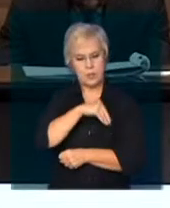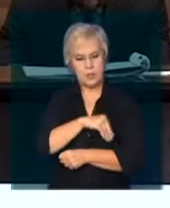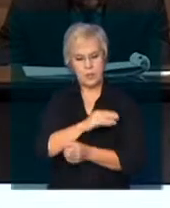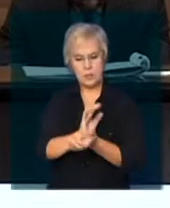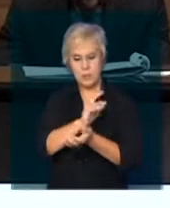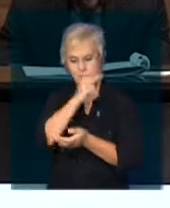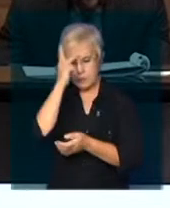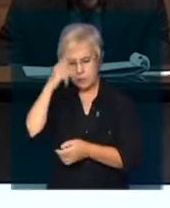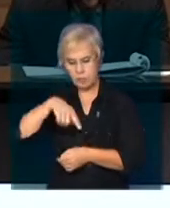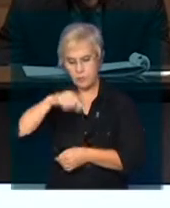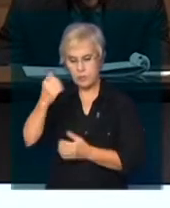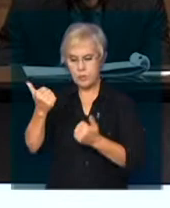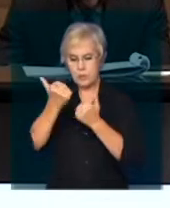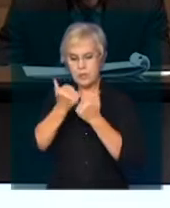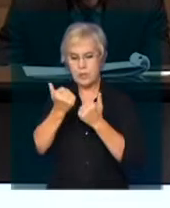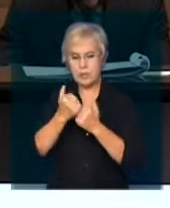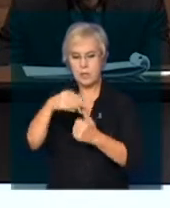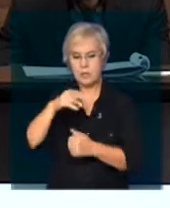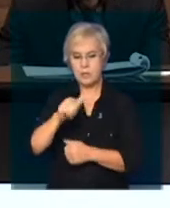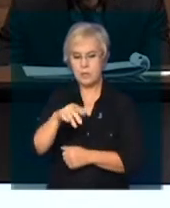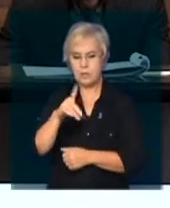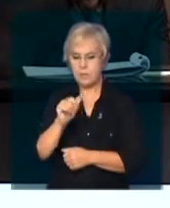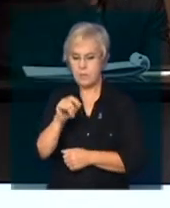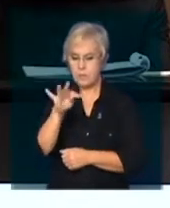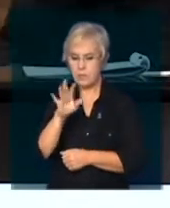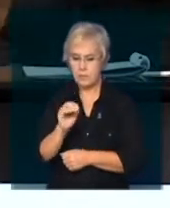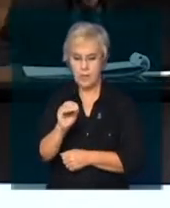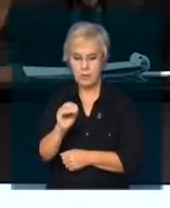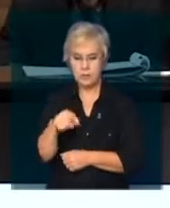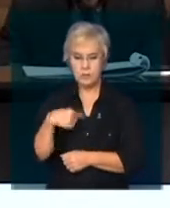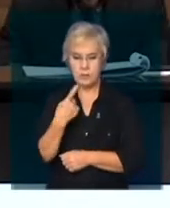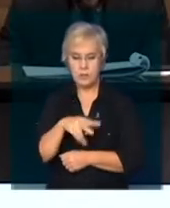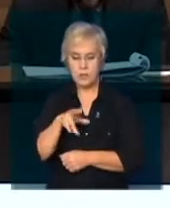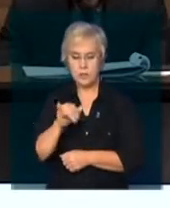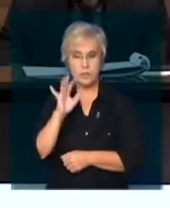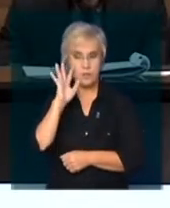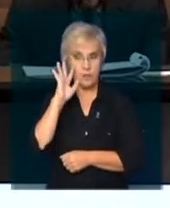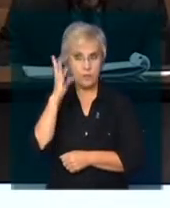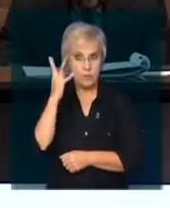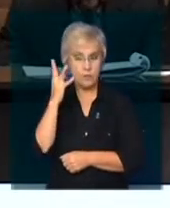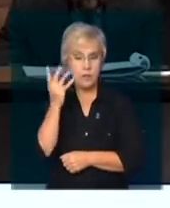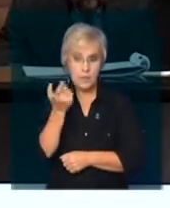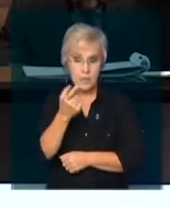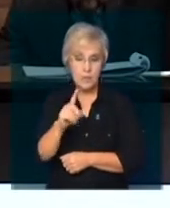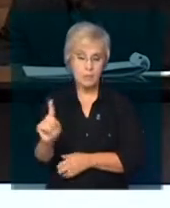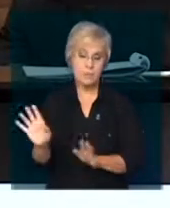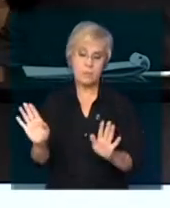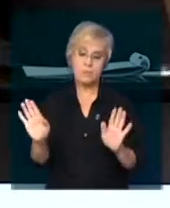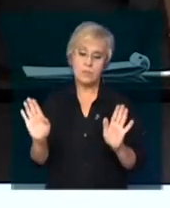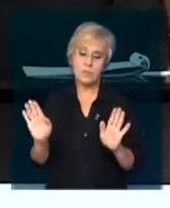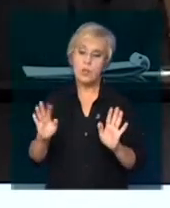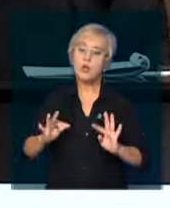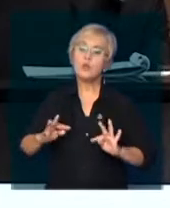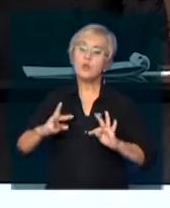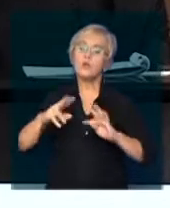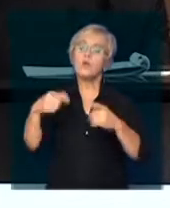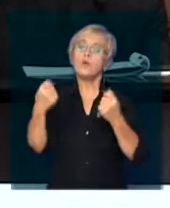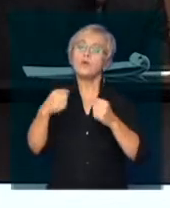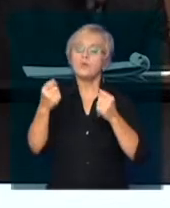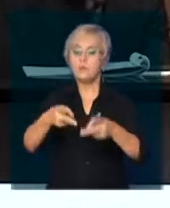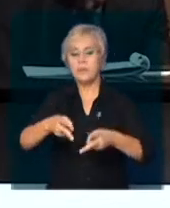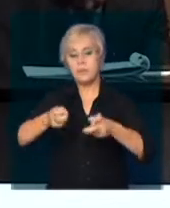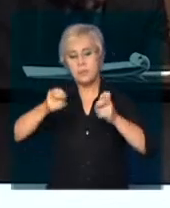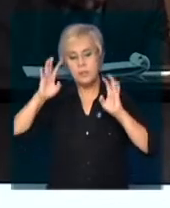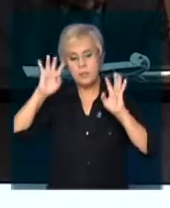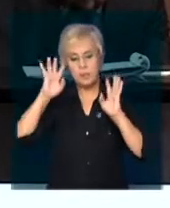são eleitos para exercer um mandato que a gente vai resolver algum tipo de problema. Pelo contrário, eu acho que todos têm que perceber a